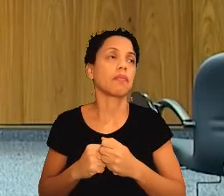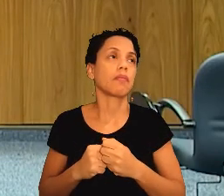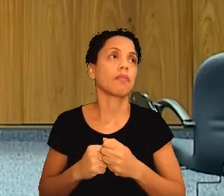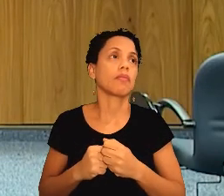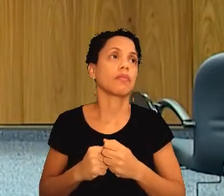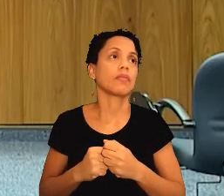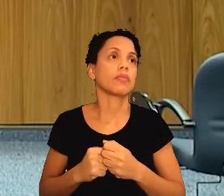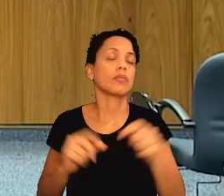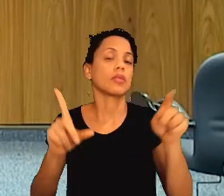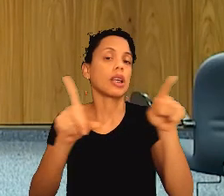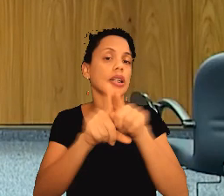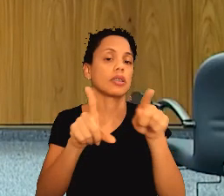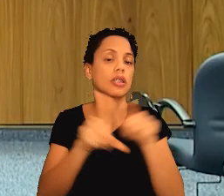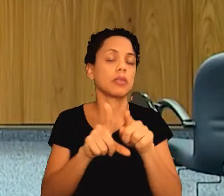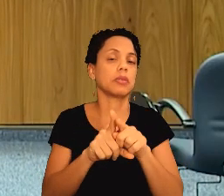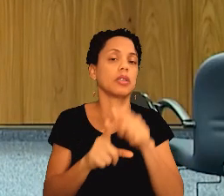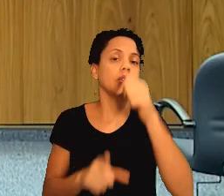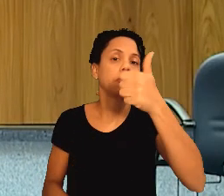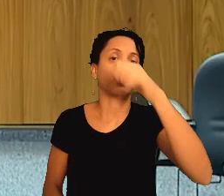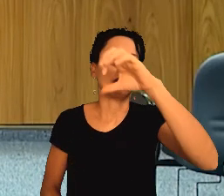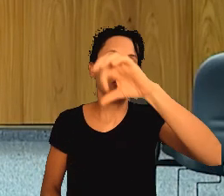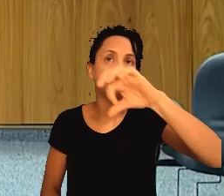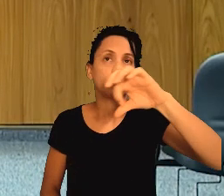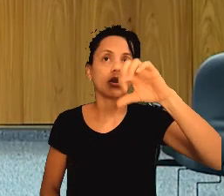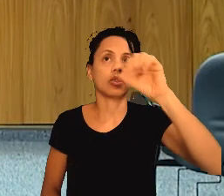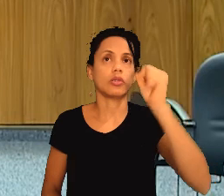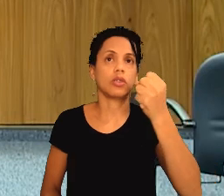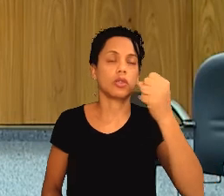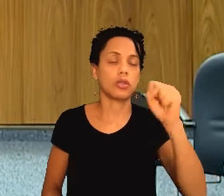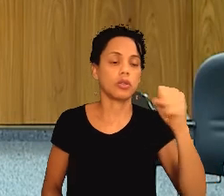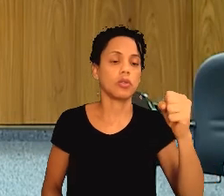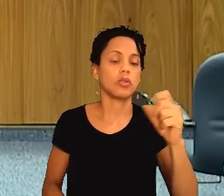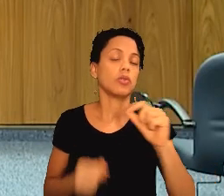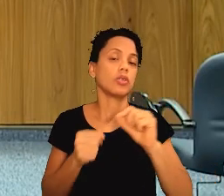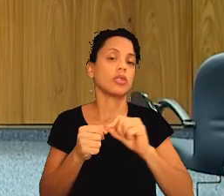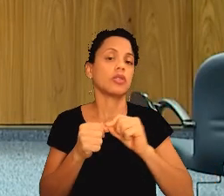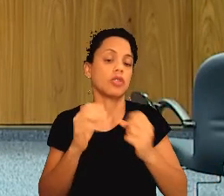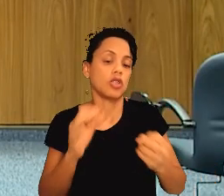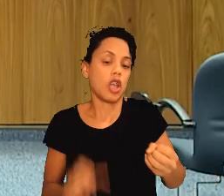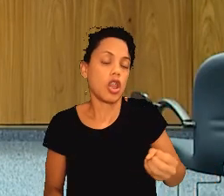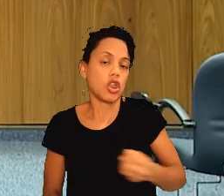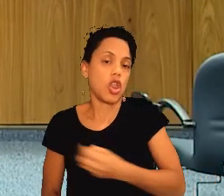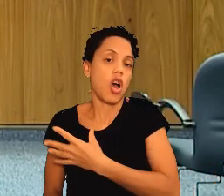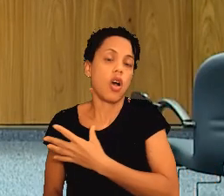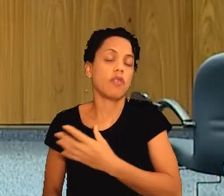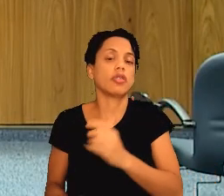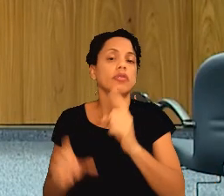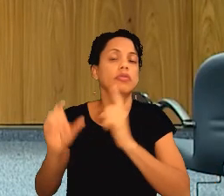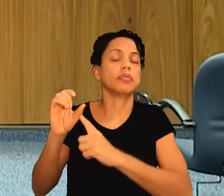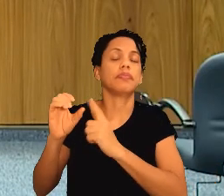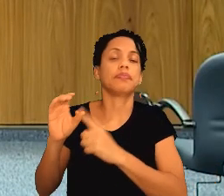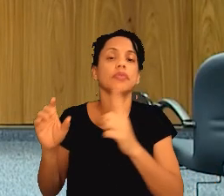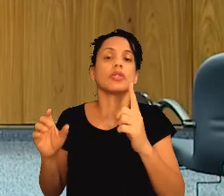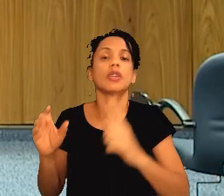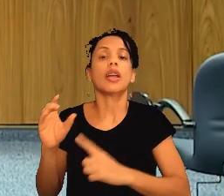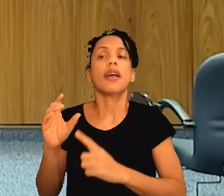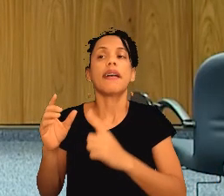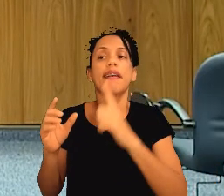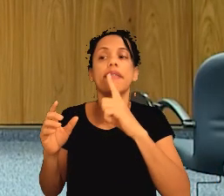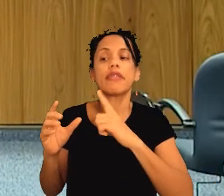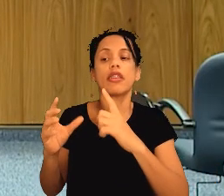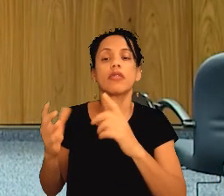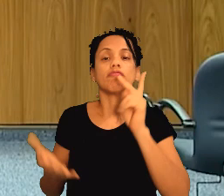E, de certa forma, em 1988, o que se fez na nova Constituição é novamente